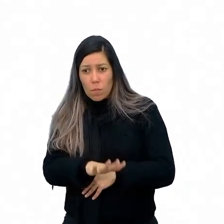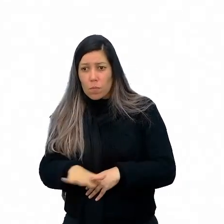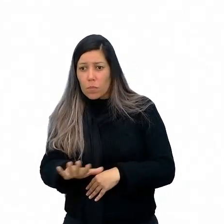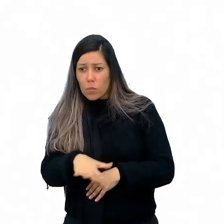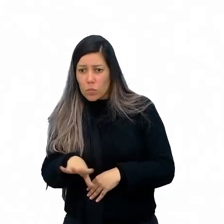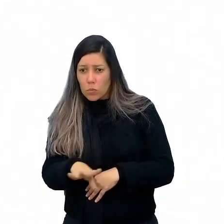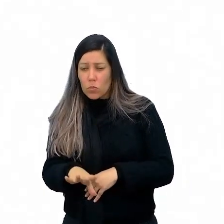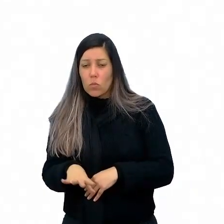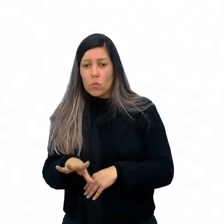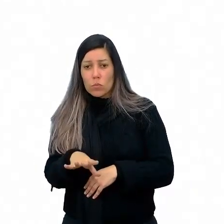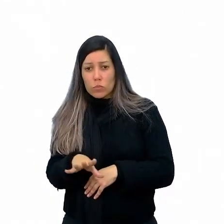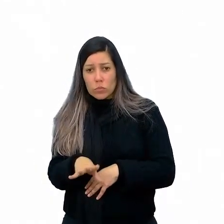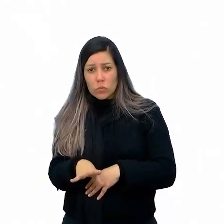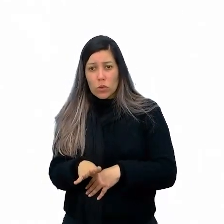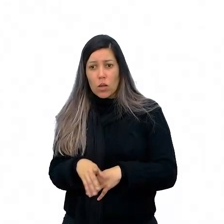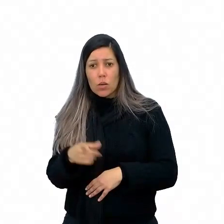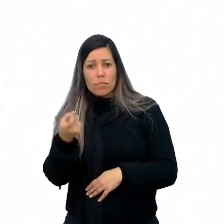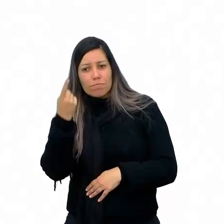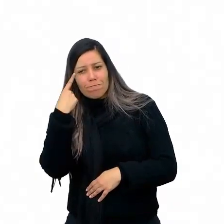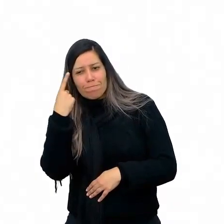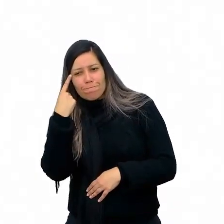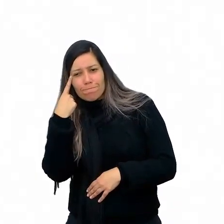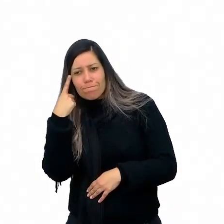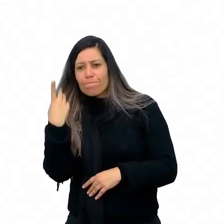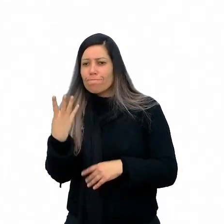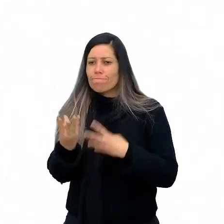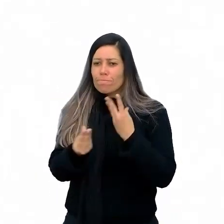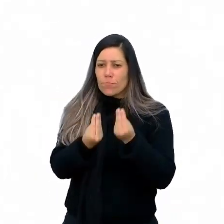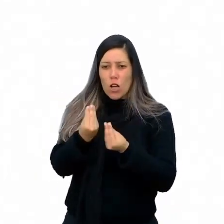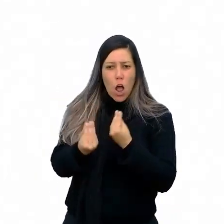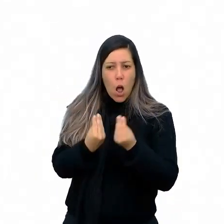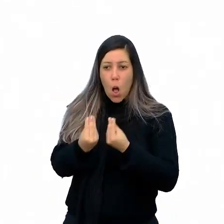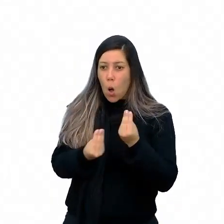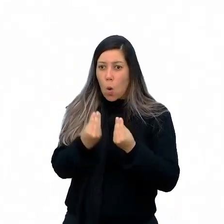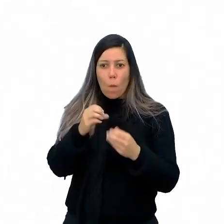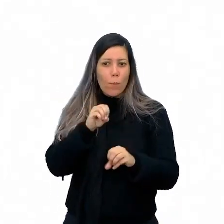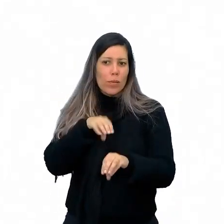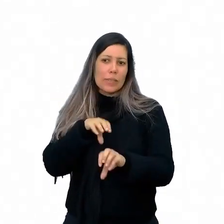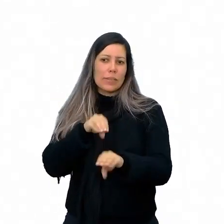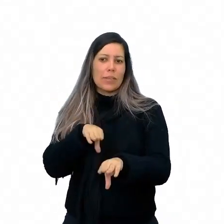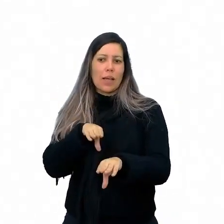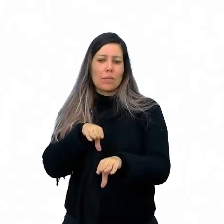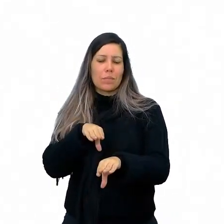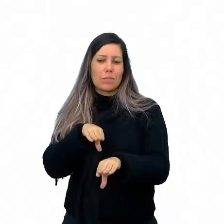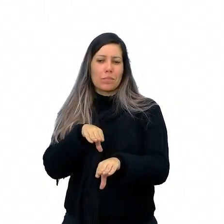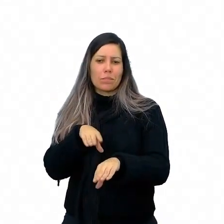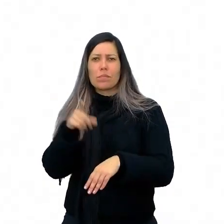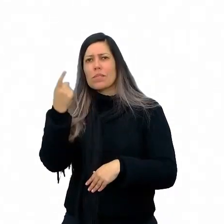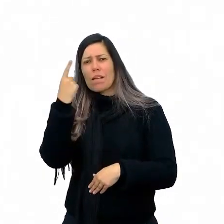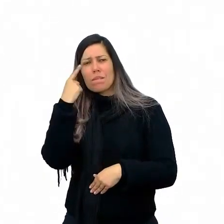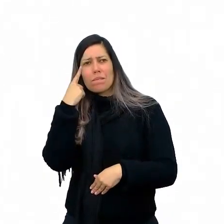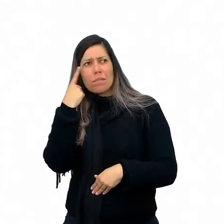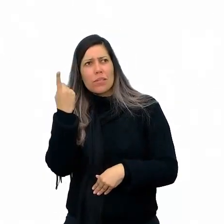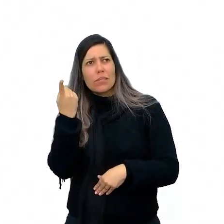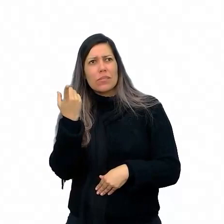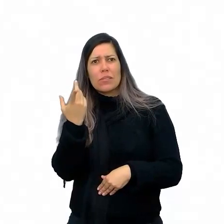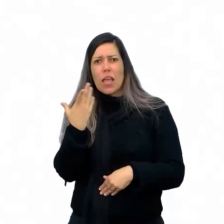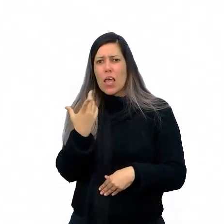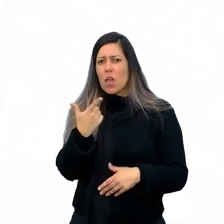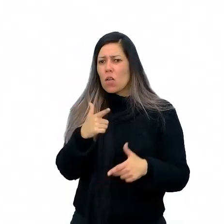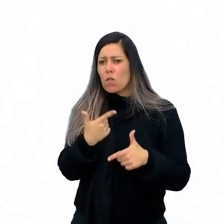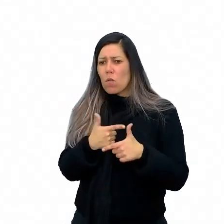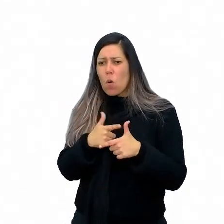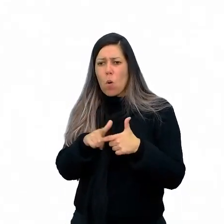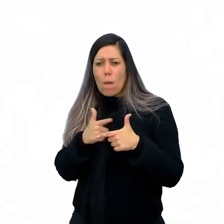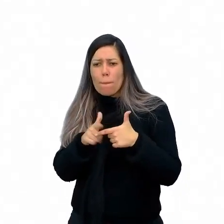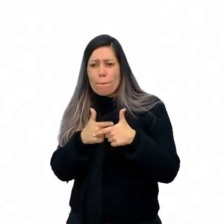para isso, eu preciso pensar nos encaminhamentos didático-pedagógicos. Eu vou fazer o quê? Eu vou usar resolução de problemas, eu